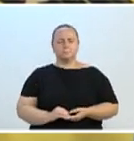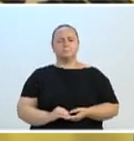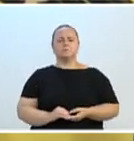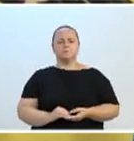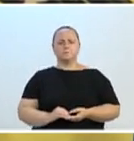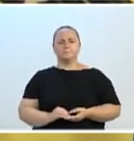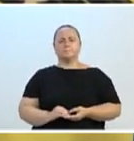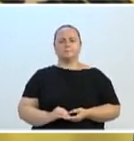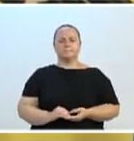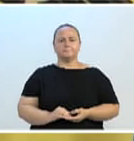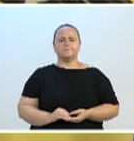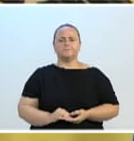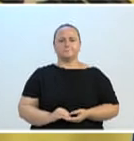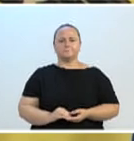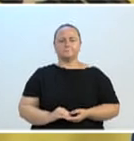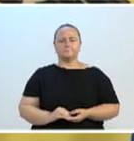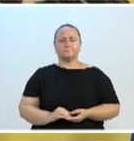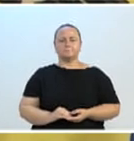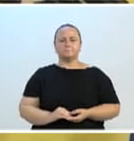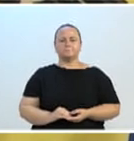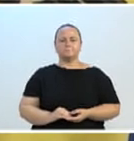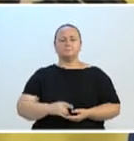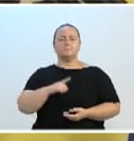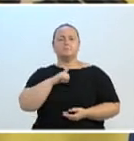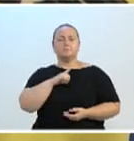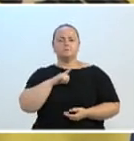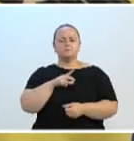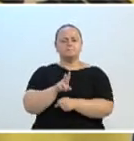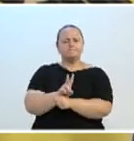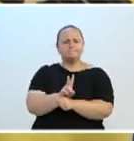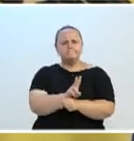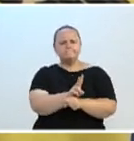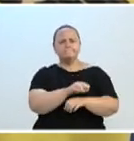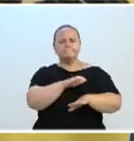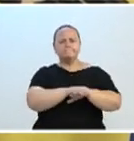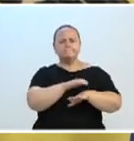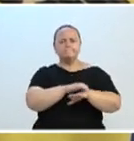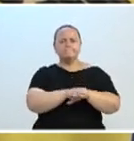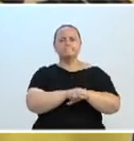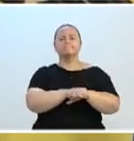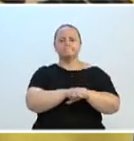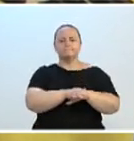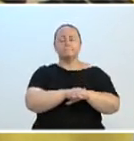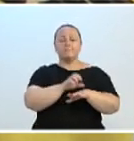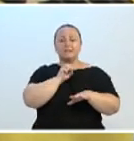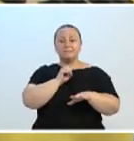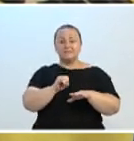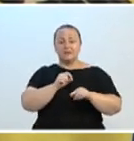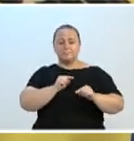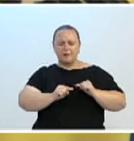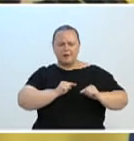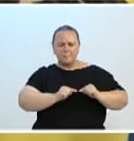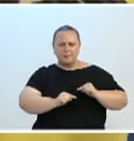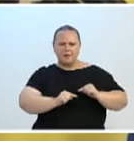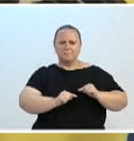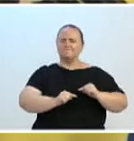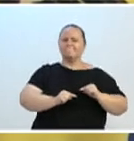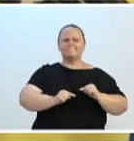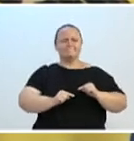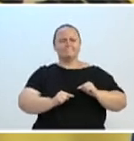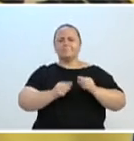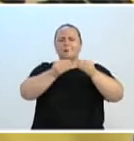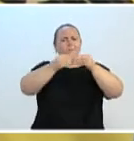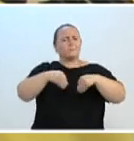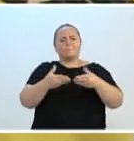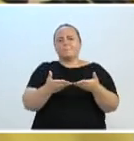caminham desde a fiscalização à execução, e se houver desavença nesses caminhos, todos acabam